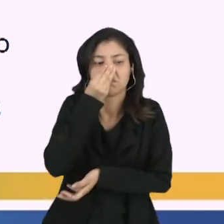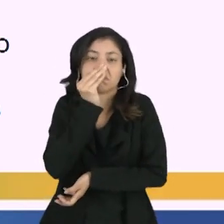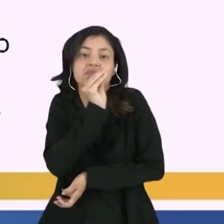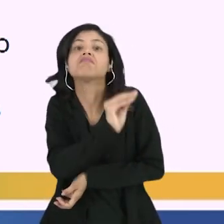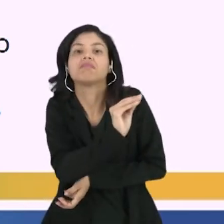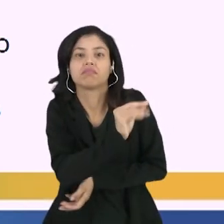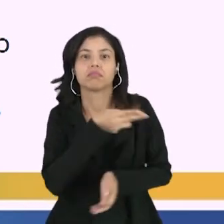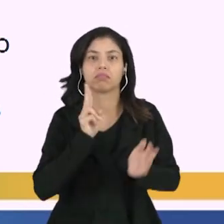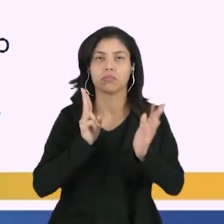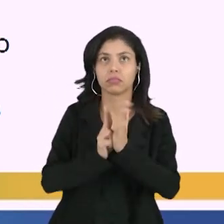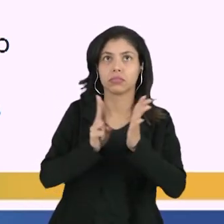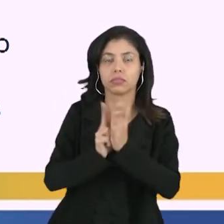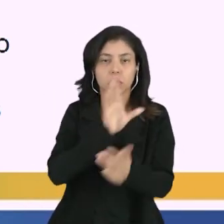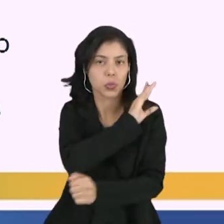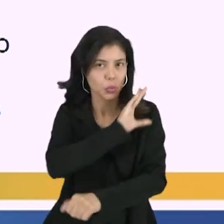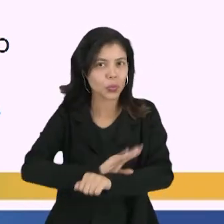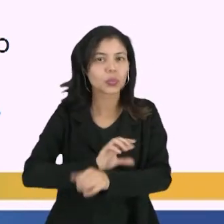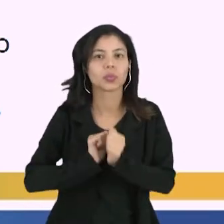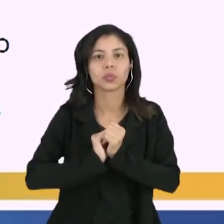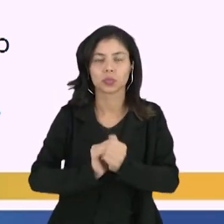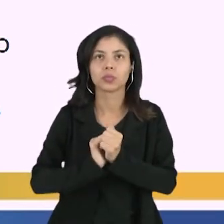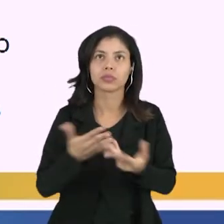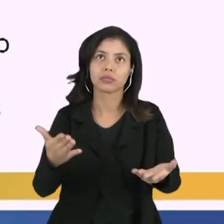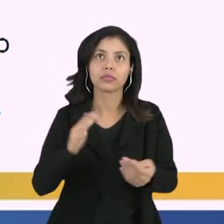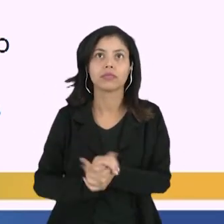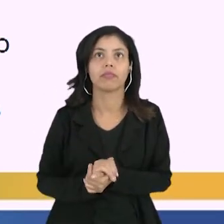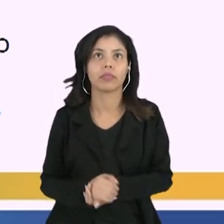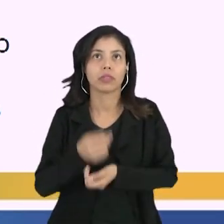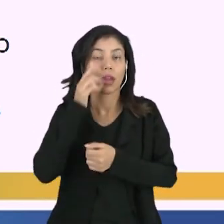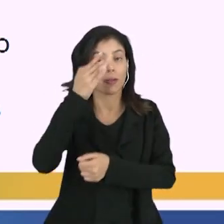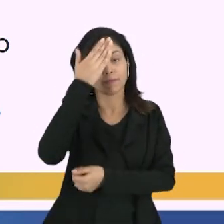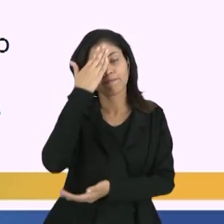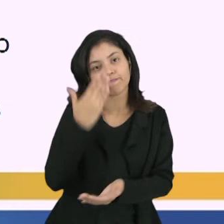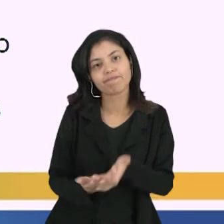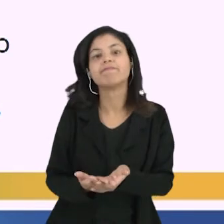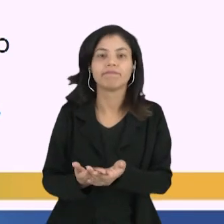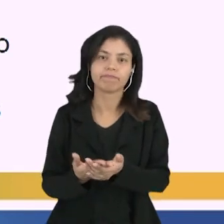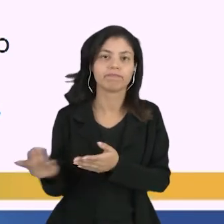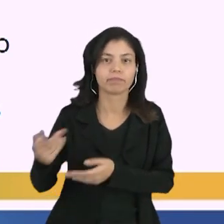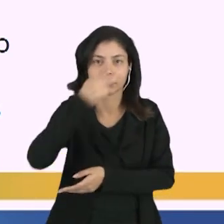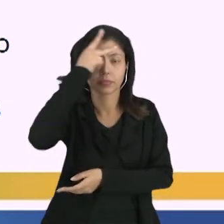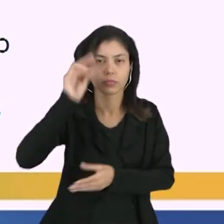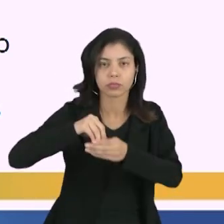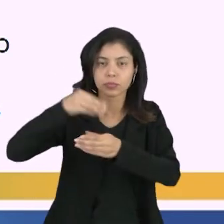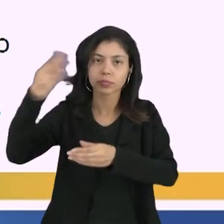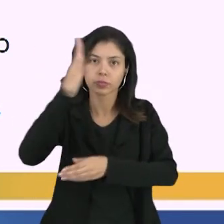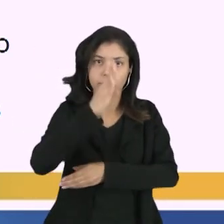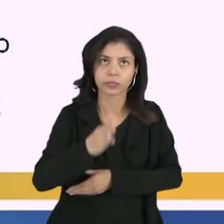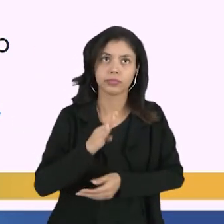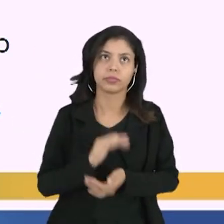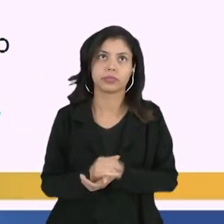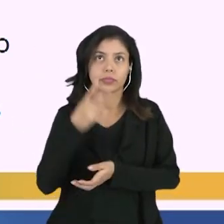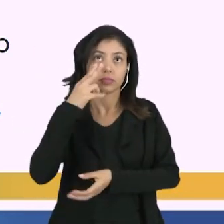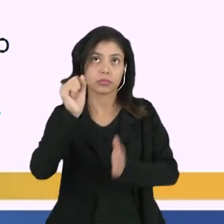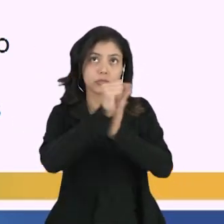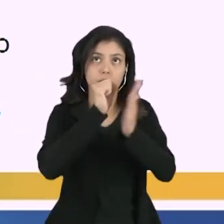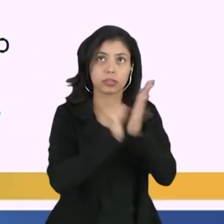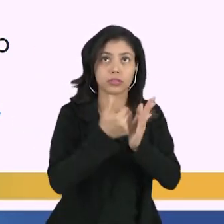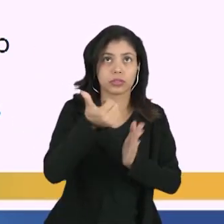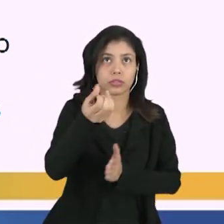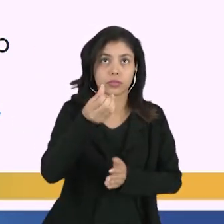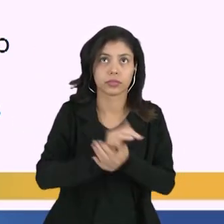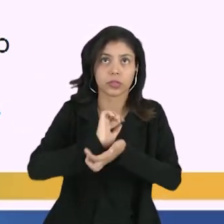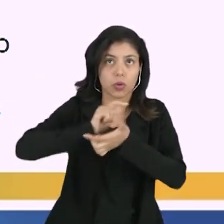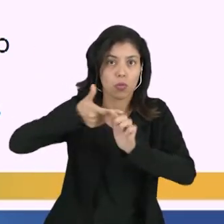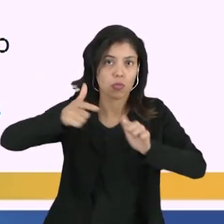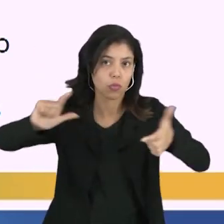o indígena e sua cultura. Acreditar nos viajantes e missionários, a partir de meados do século XVI, há um